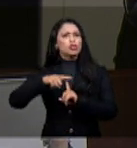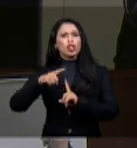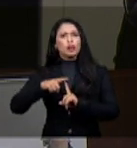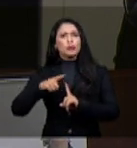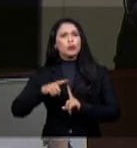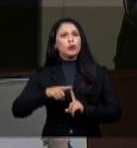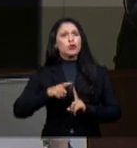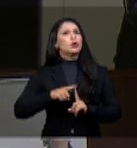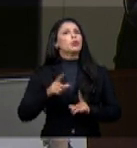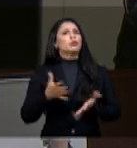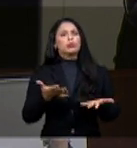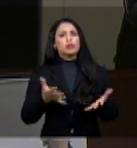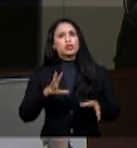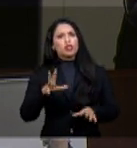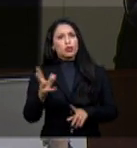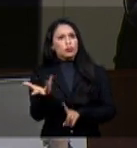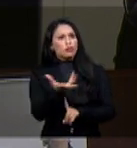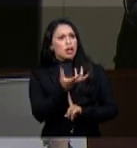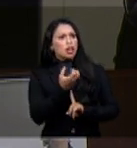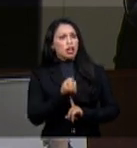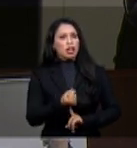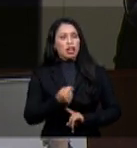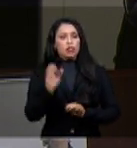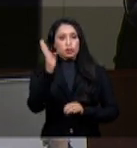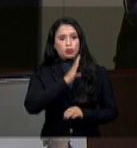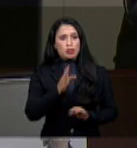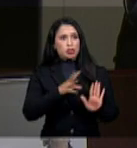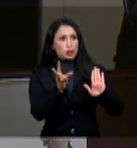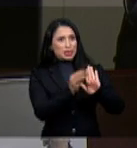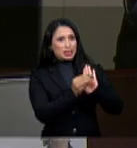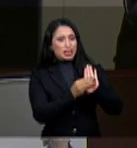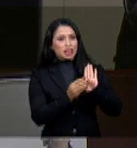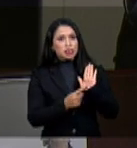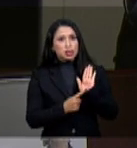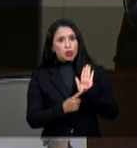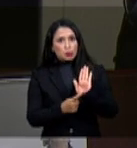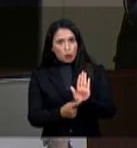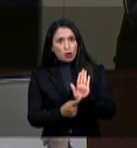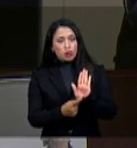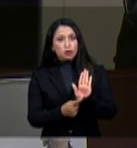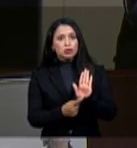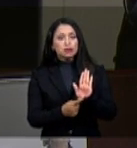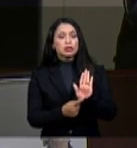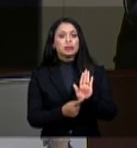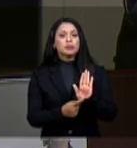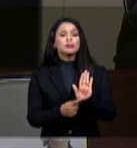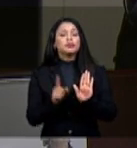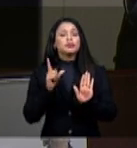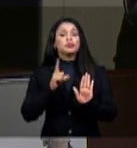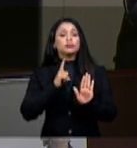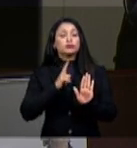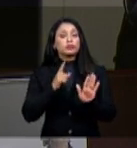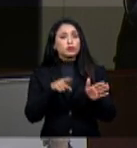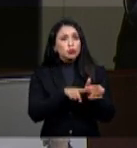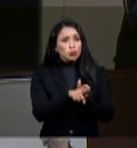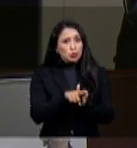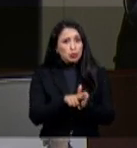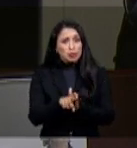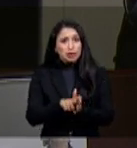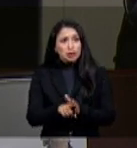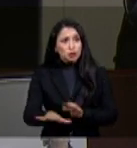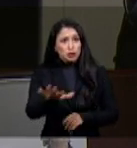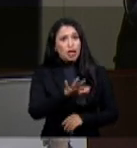evento pelo Brasil. Segundo dados da Pesquisa Nacional por Amostra de Domicílio, o setor cultural envolvia